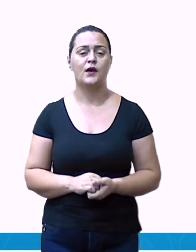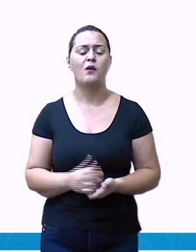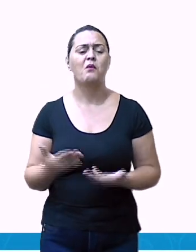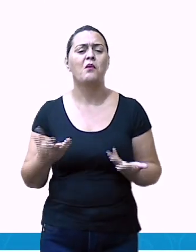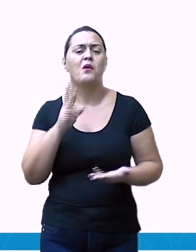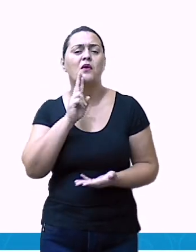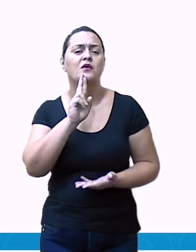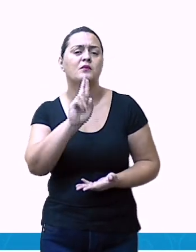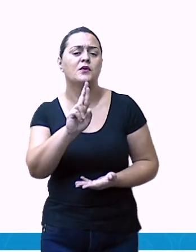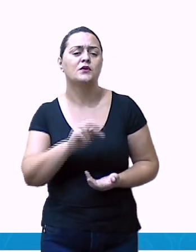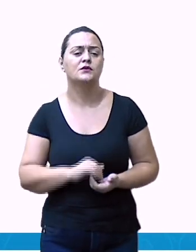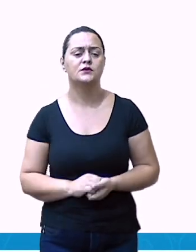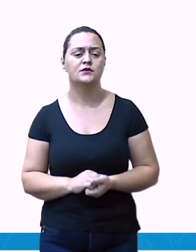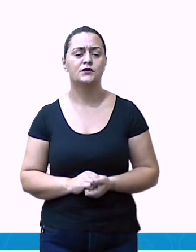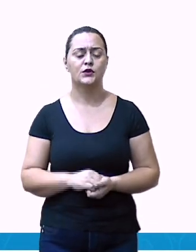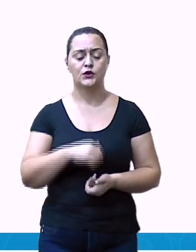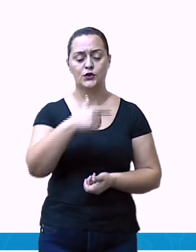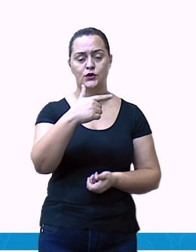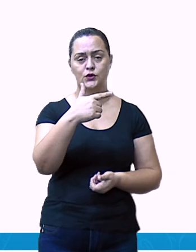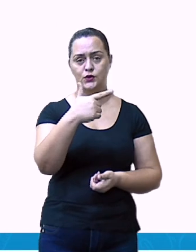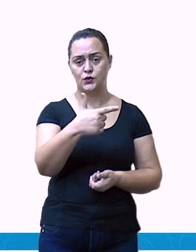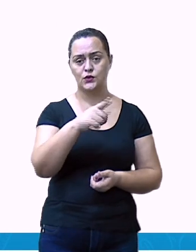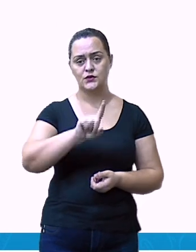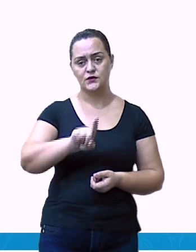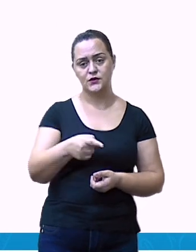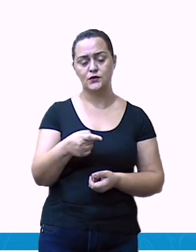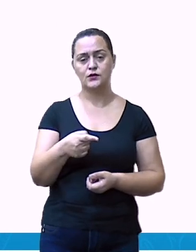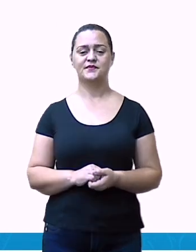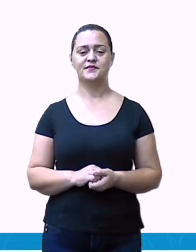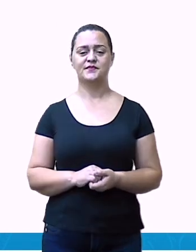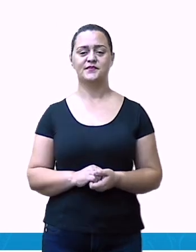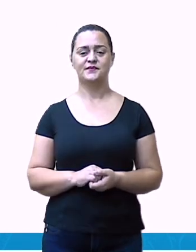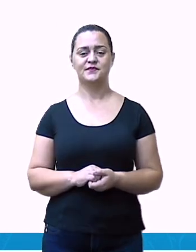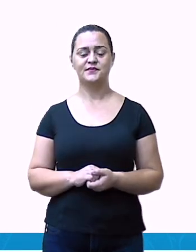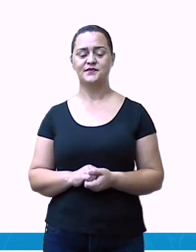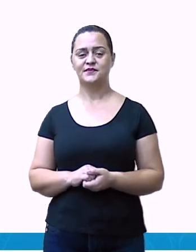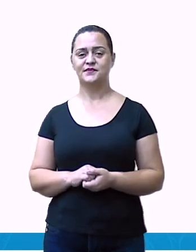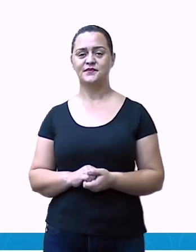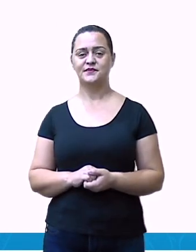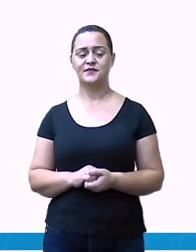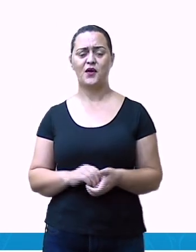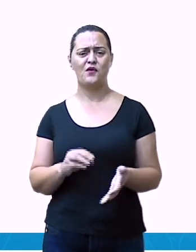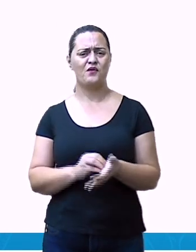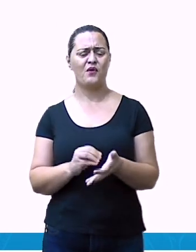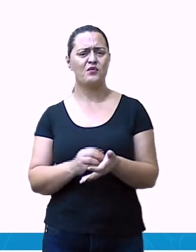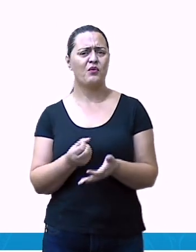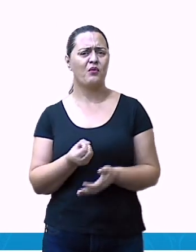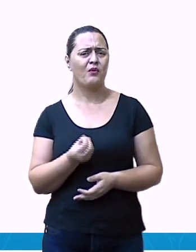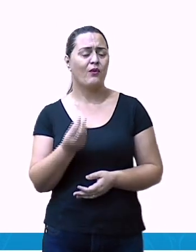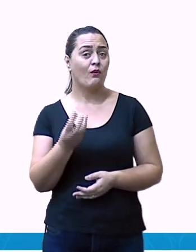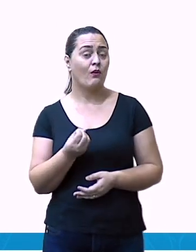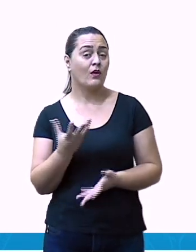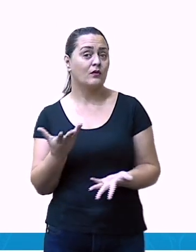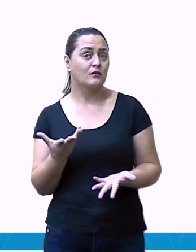não é mesmo? Falta aqui a minha vírgula. Então, a quantidade que faltou